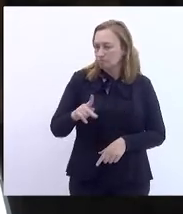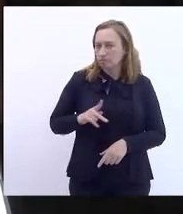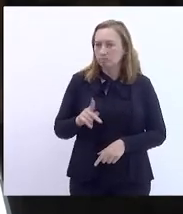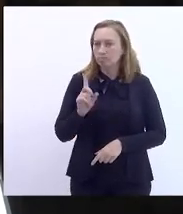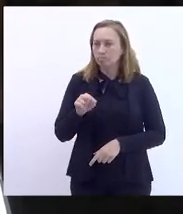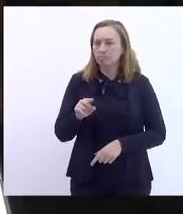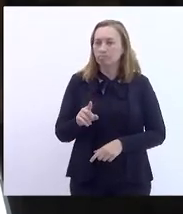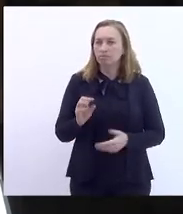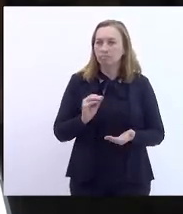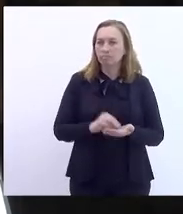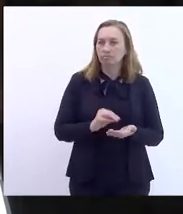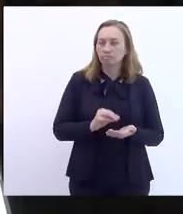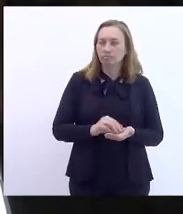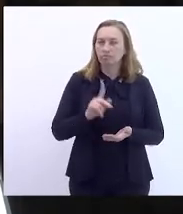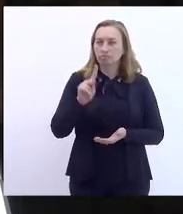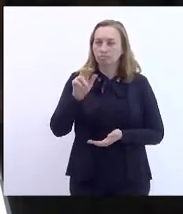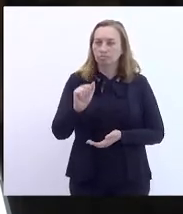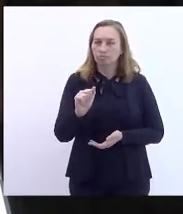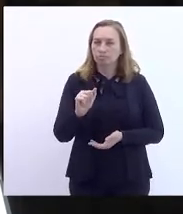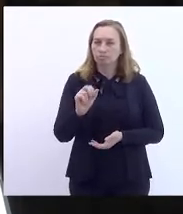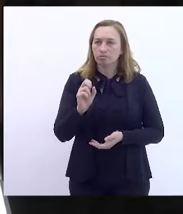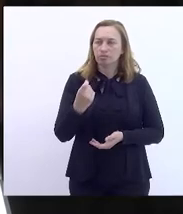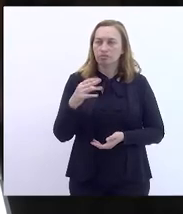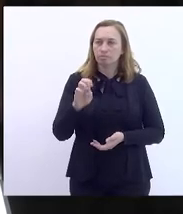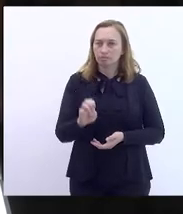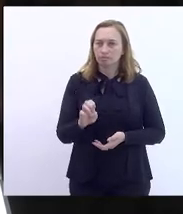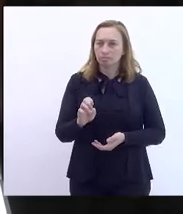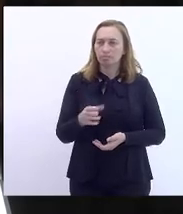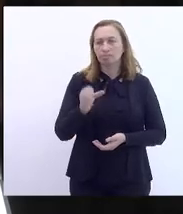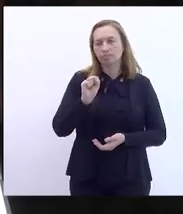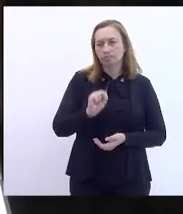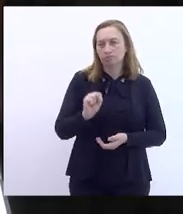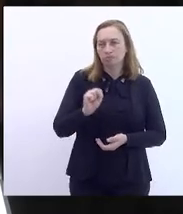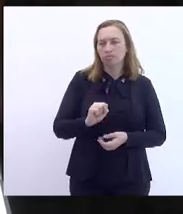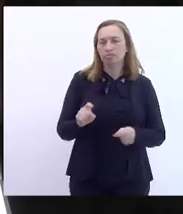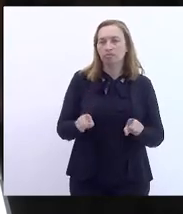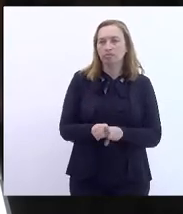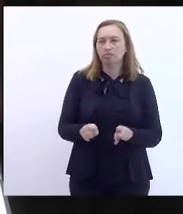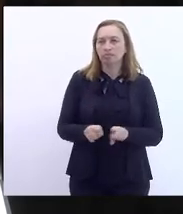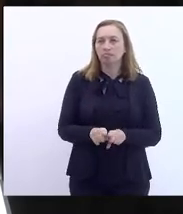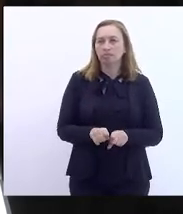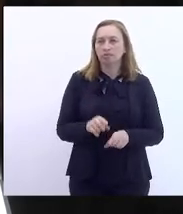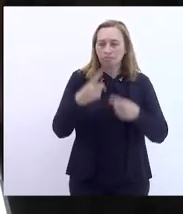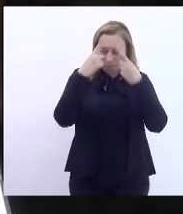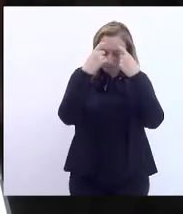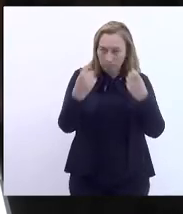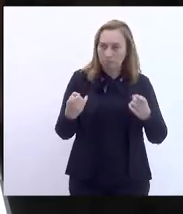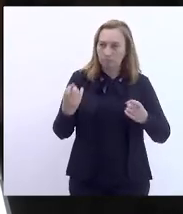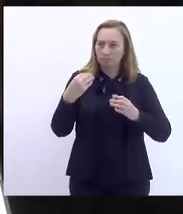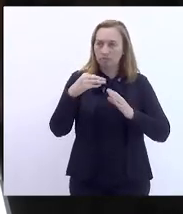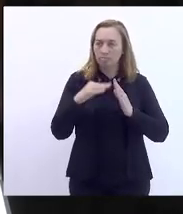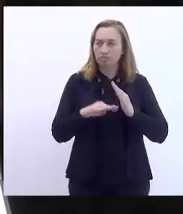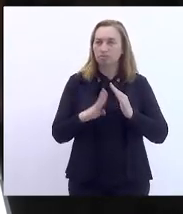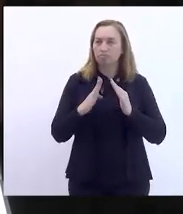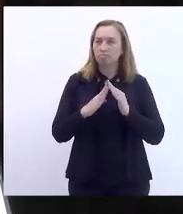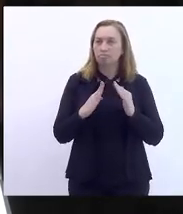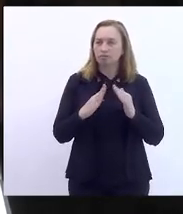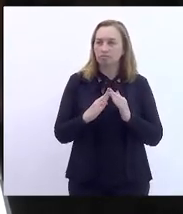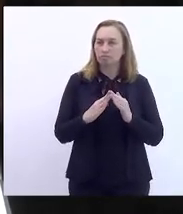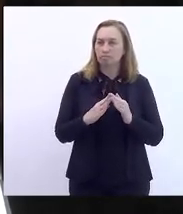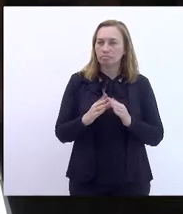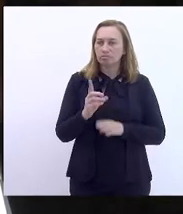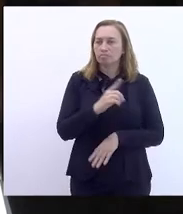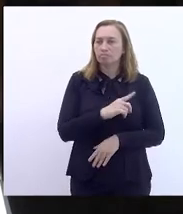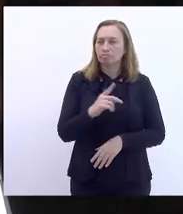que a falta de vagas em creches o oitavo. É a violência doméstica que foi colocado aqui inclusive